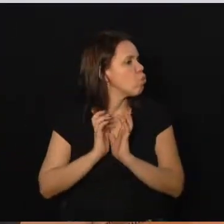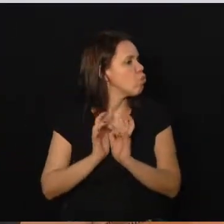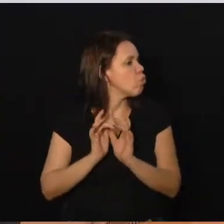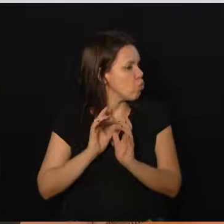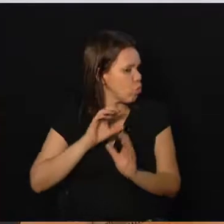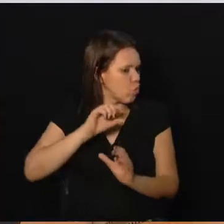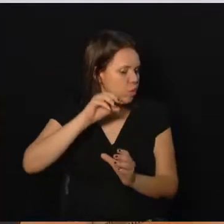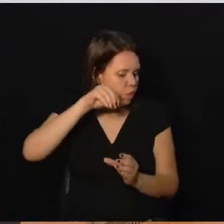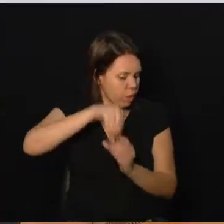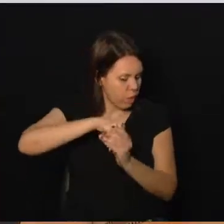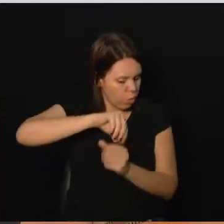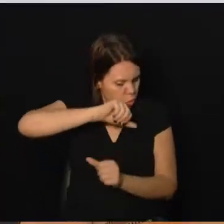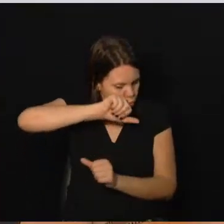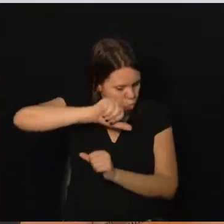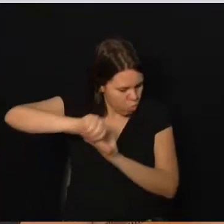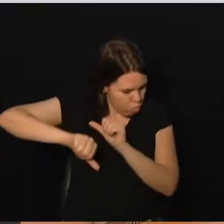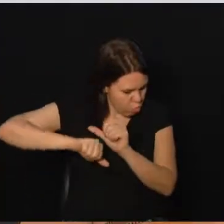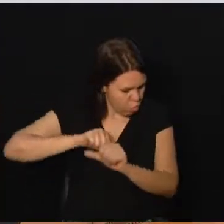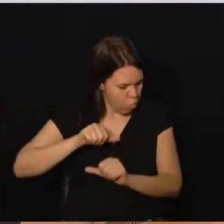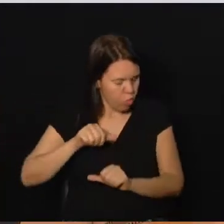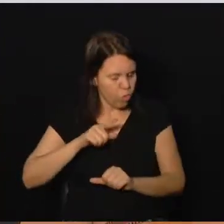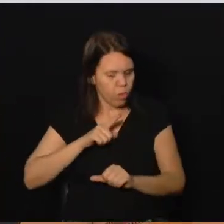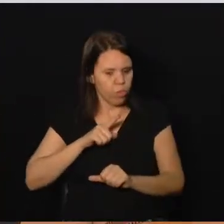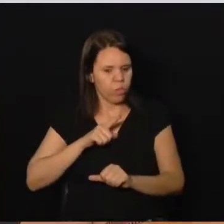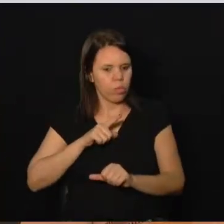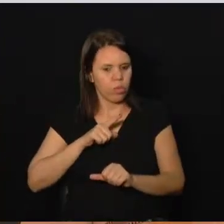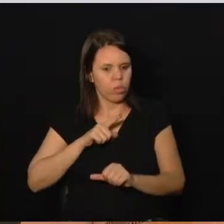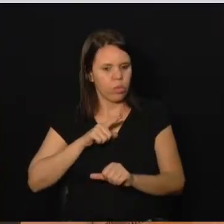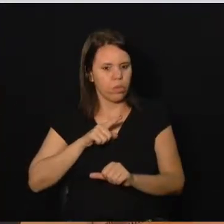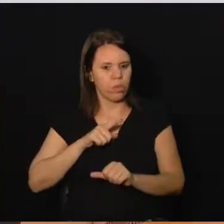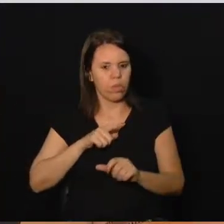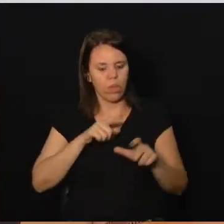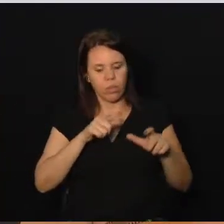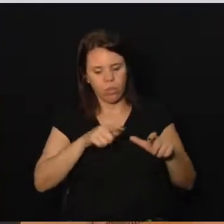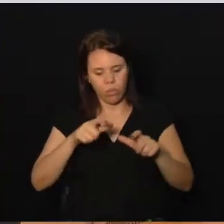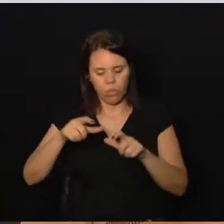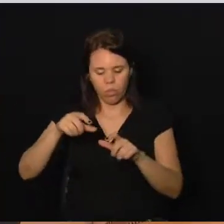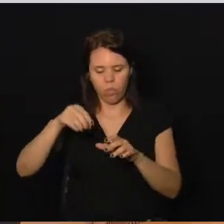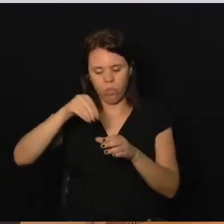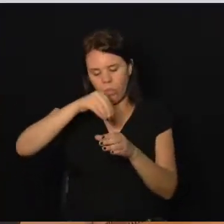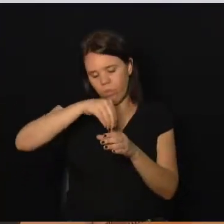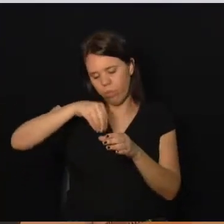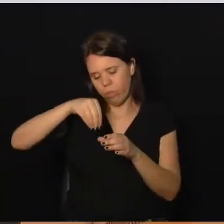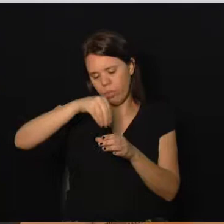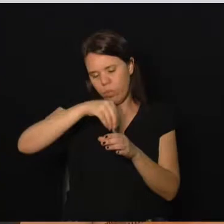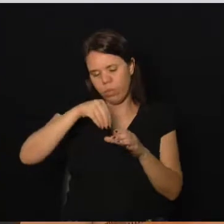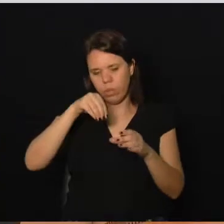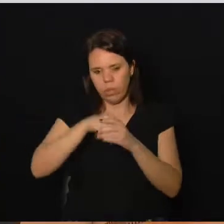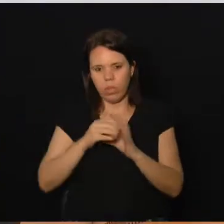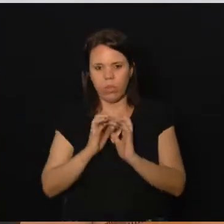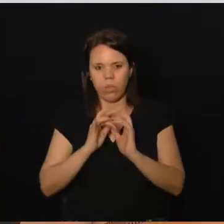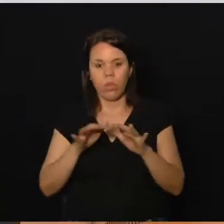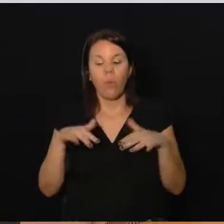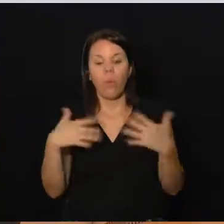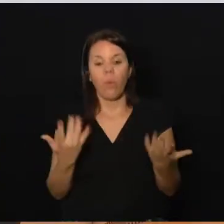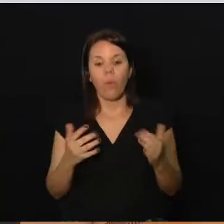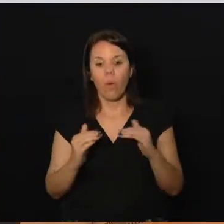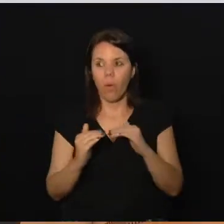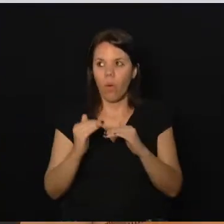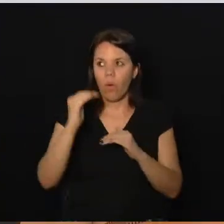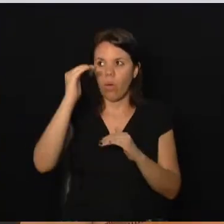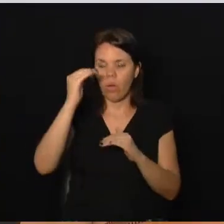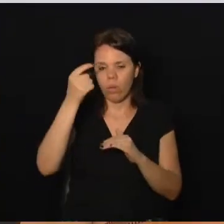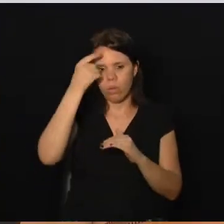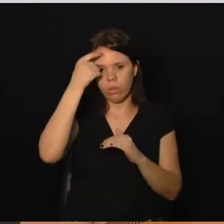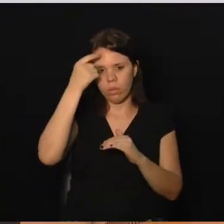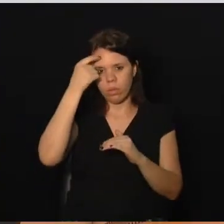existem mudanças e alteração do mapa cerebral. Então, qual que é o nível de consciência que essa pessoa tem? E eu, como